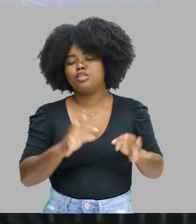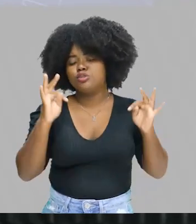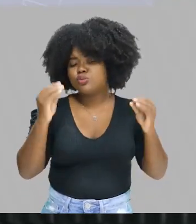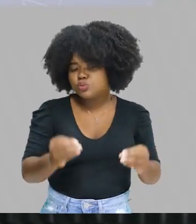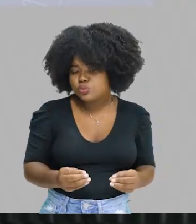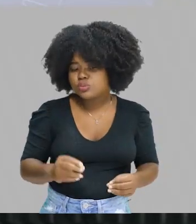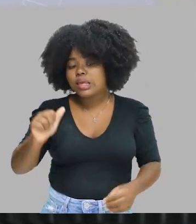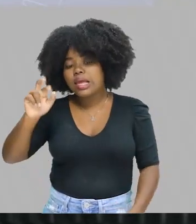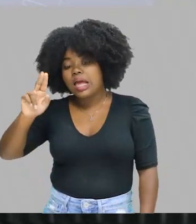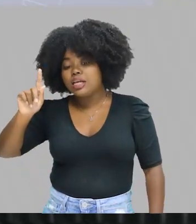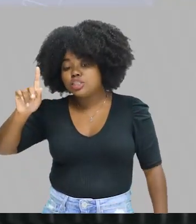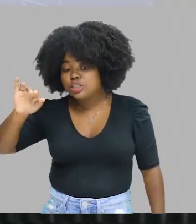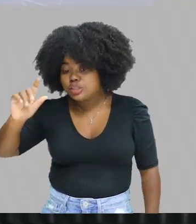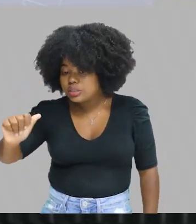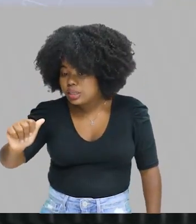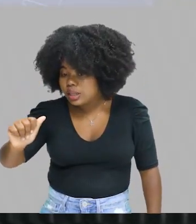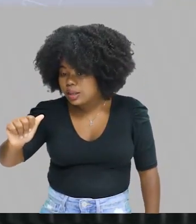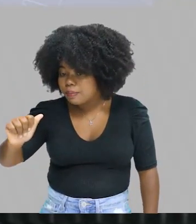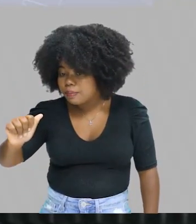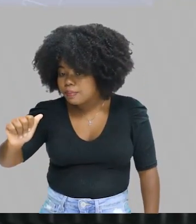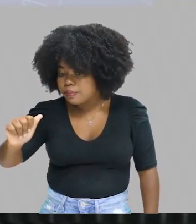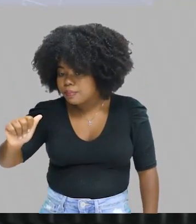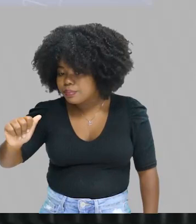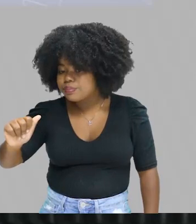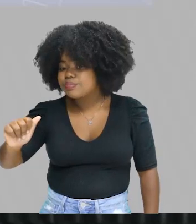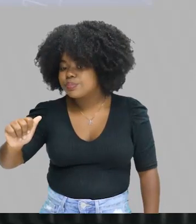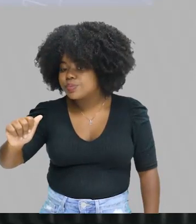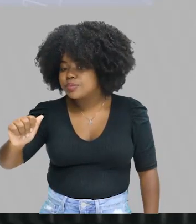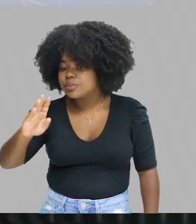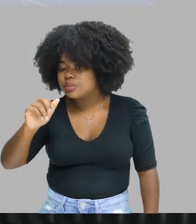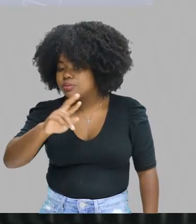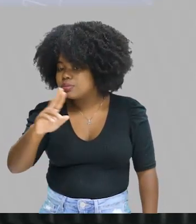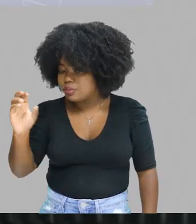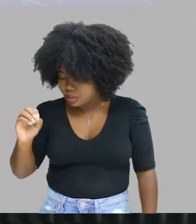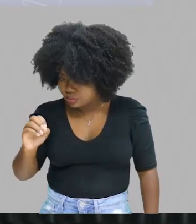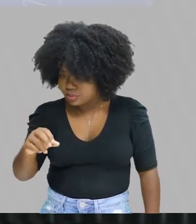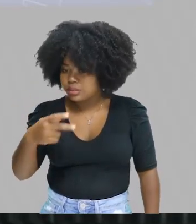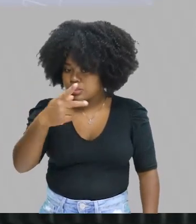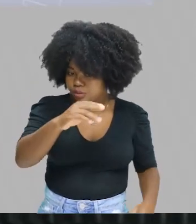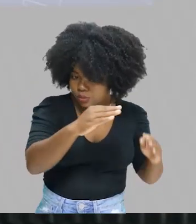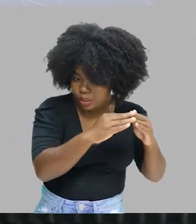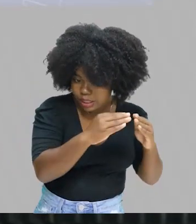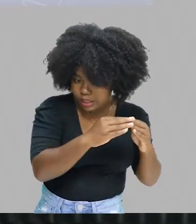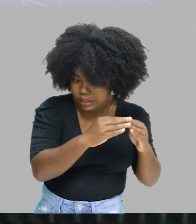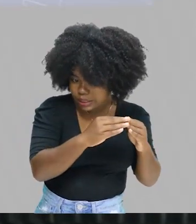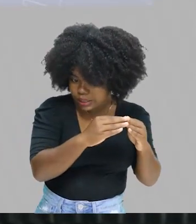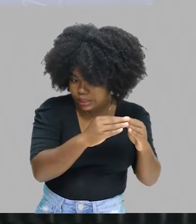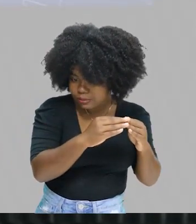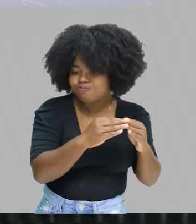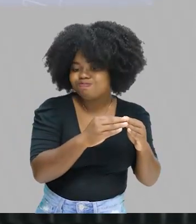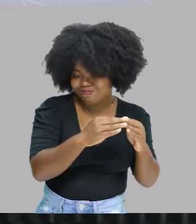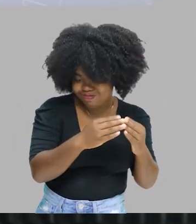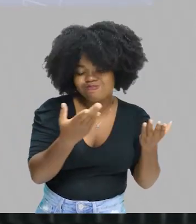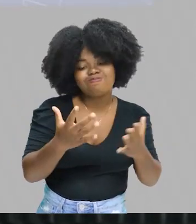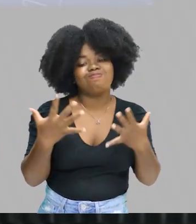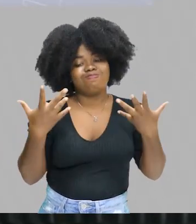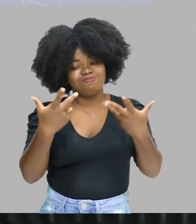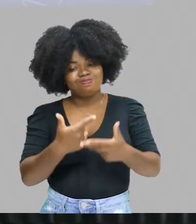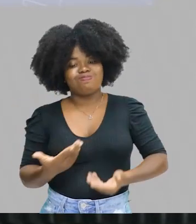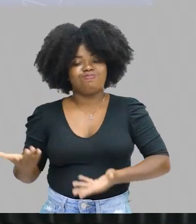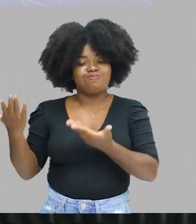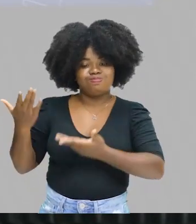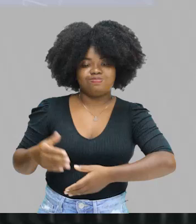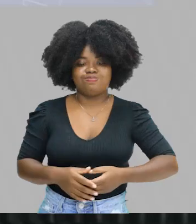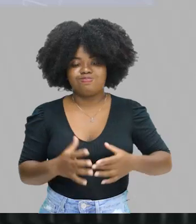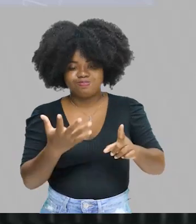com argila, barro. Aquele barro que inclusive tem no quintal da tua casa, a tabatinga que escorrega, dá para fazer isso maravilhosamente bem. A